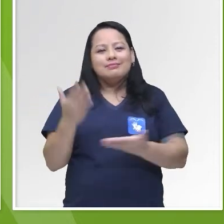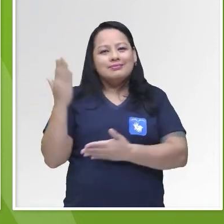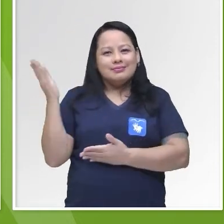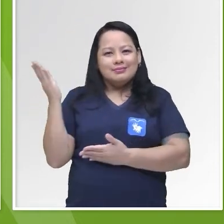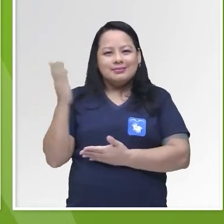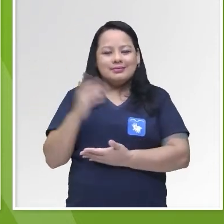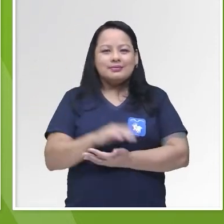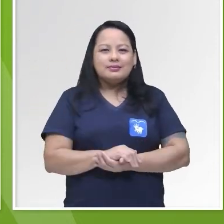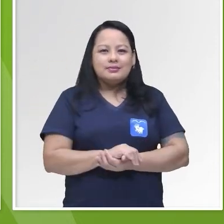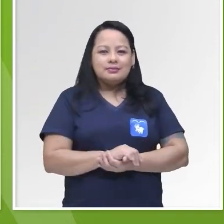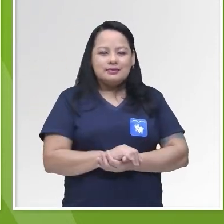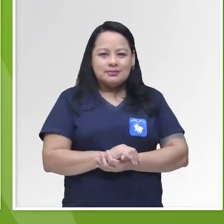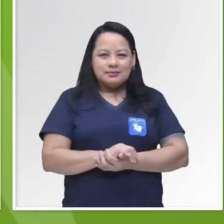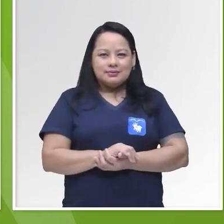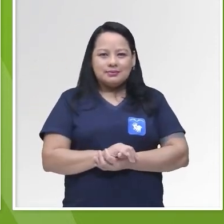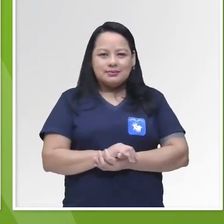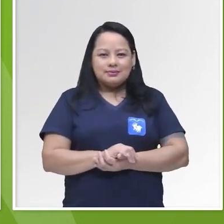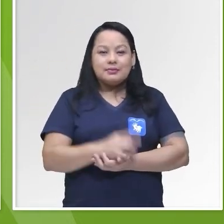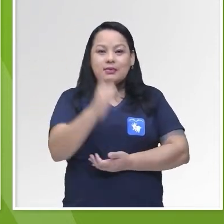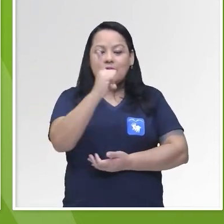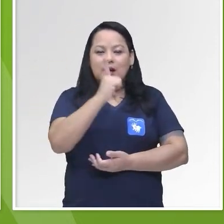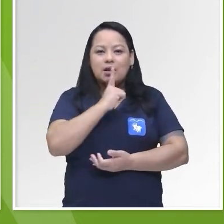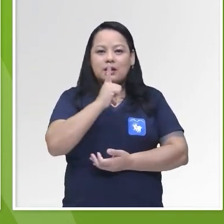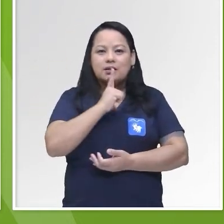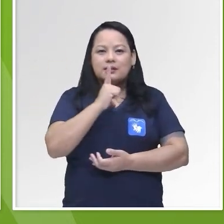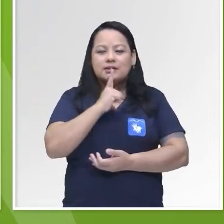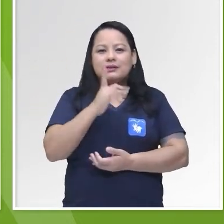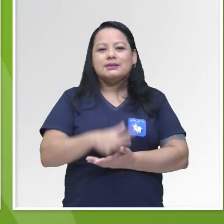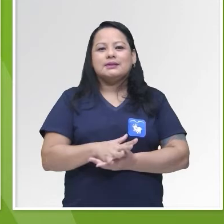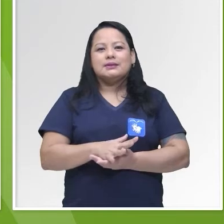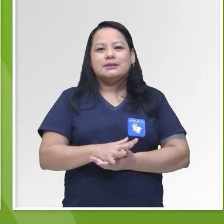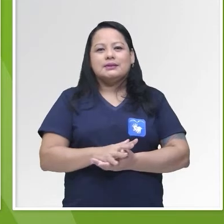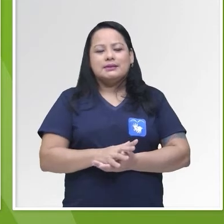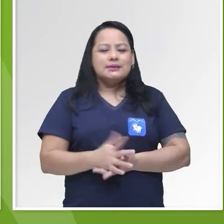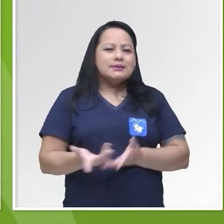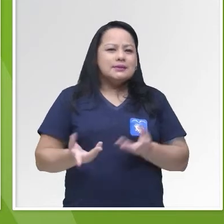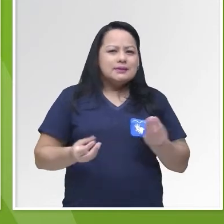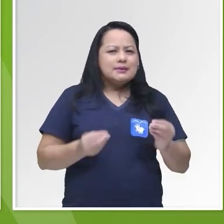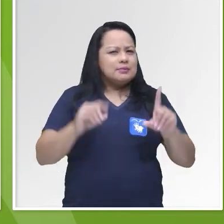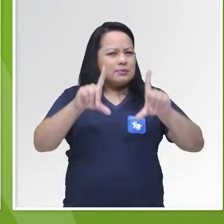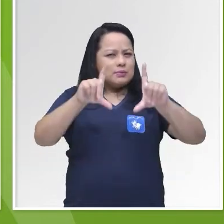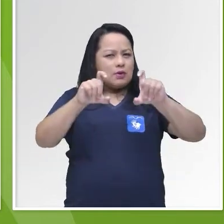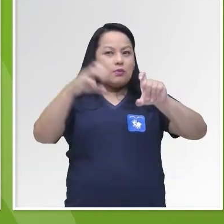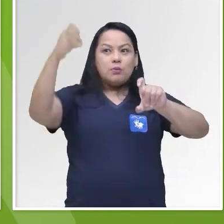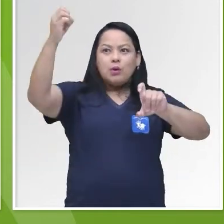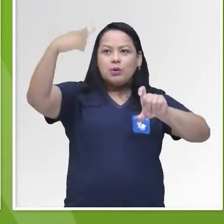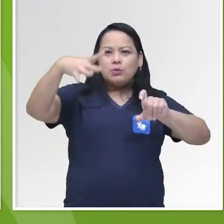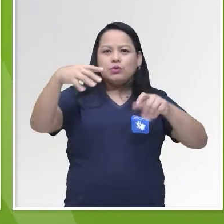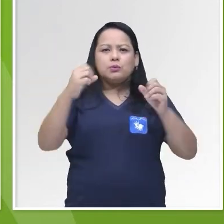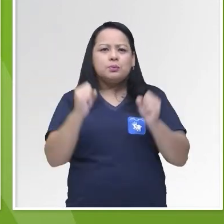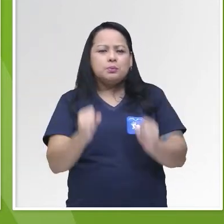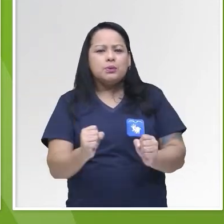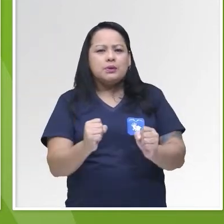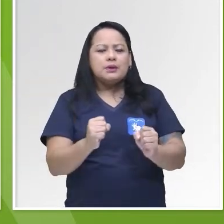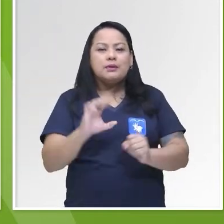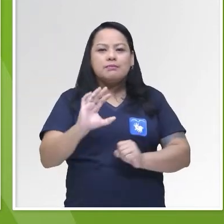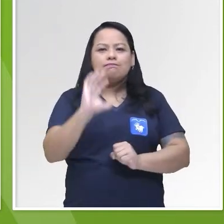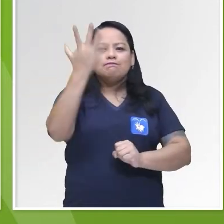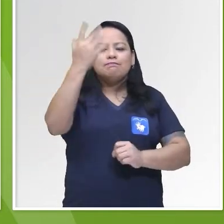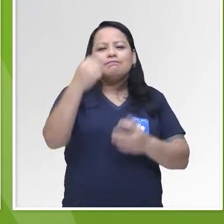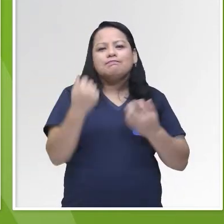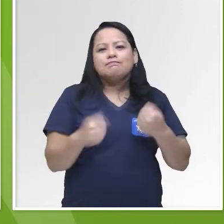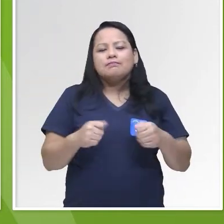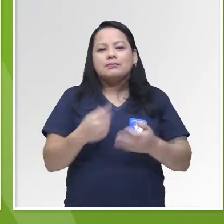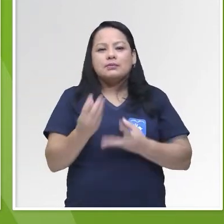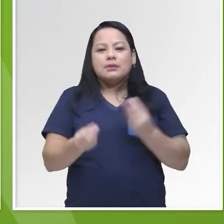quando existe, né, na hora de bater a foto, uma luz, né, para poder ocorrer. É